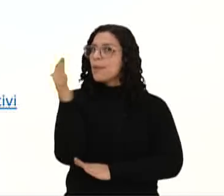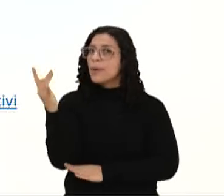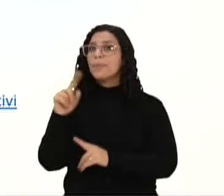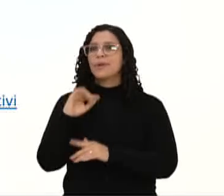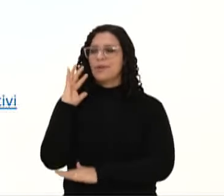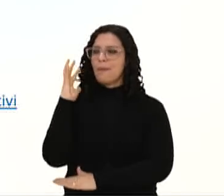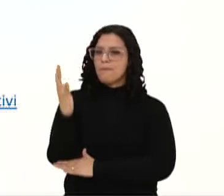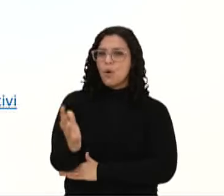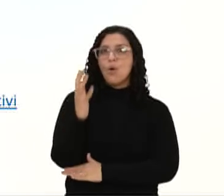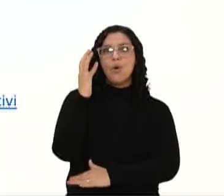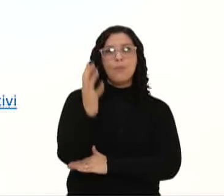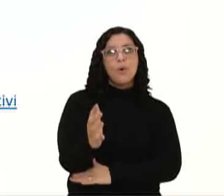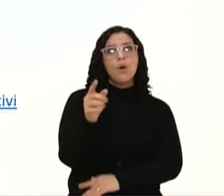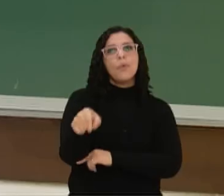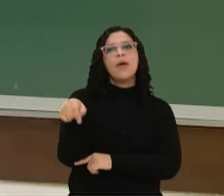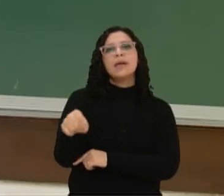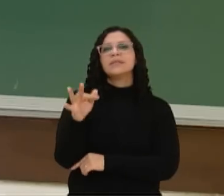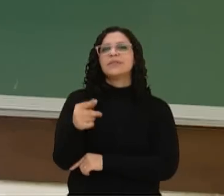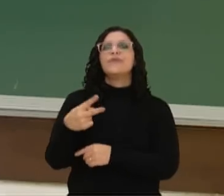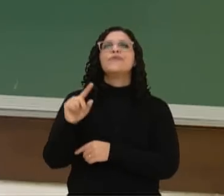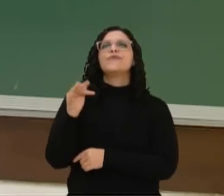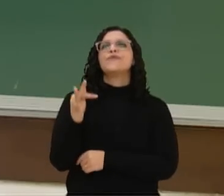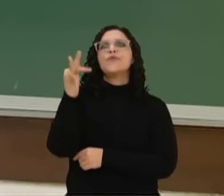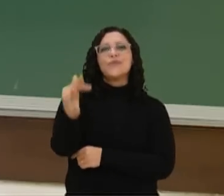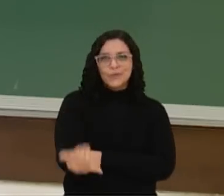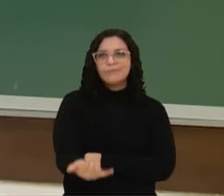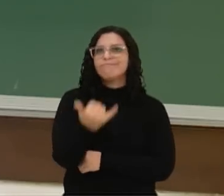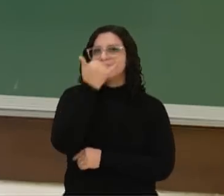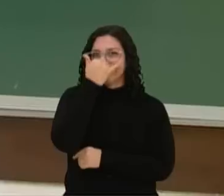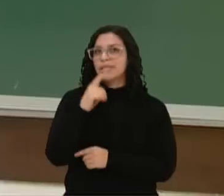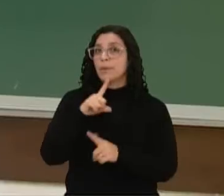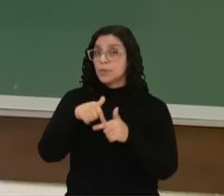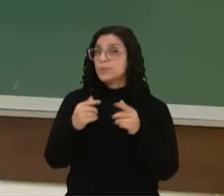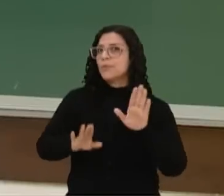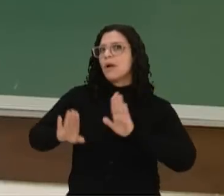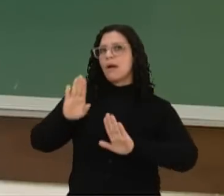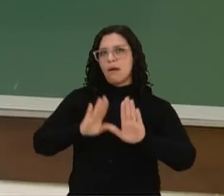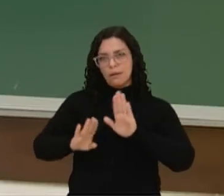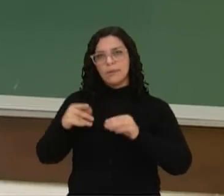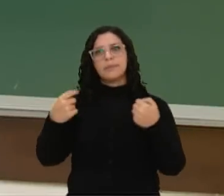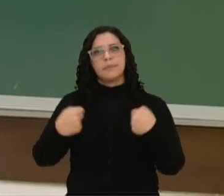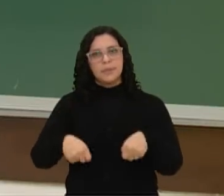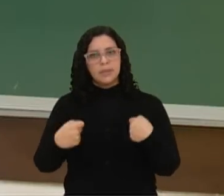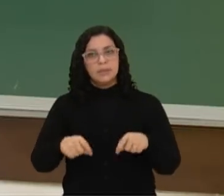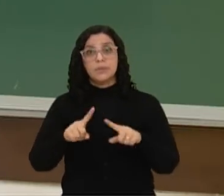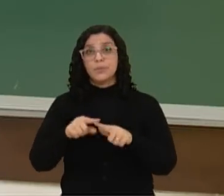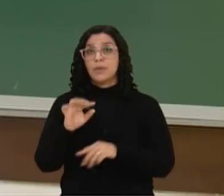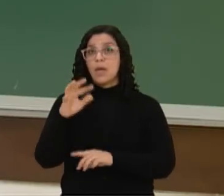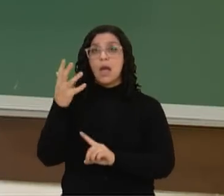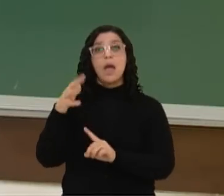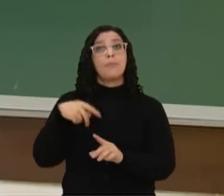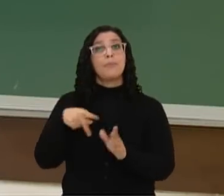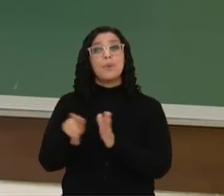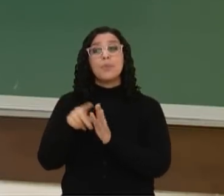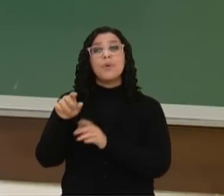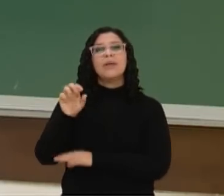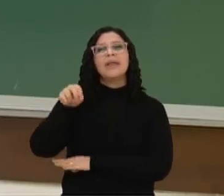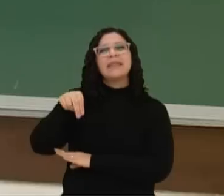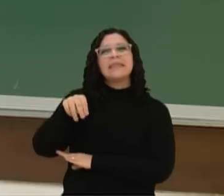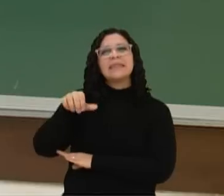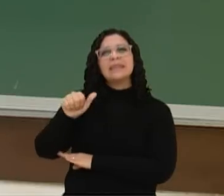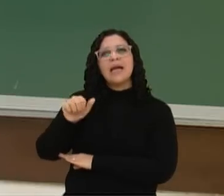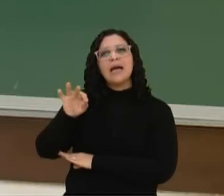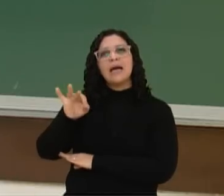gerados a partir desse desmatamento, dessa retirada da vegetação. E principalmente a retirada da vegetação nativa, porque ela